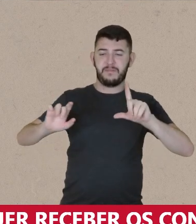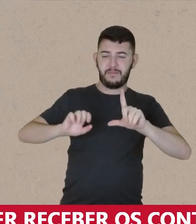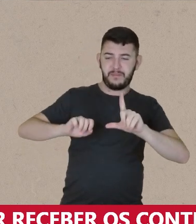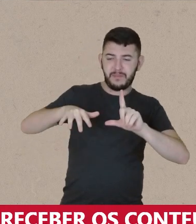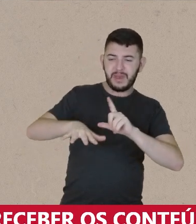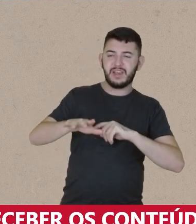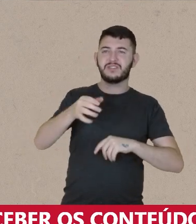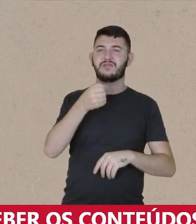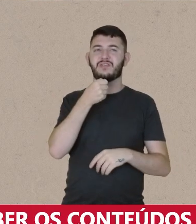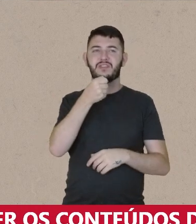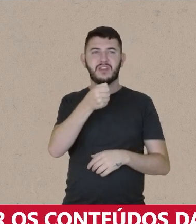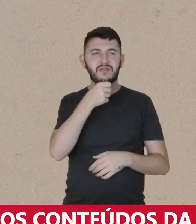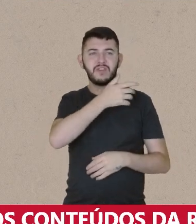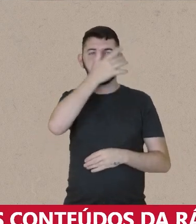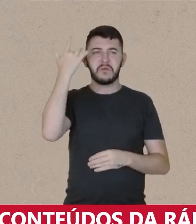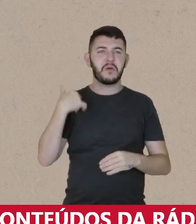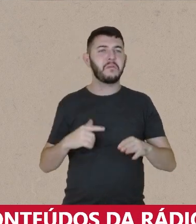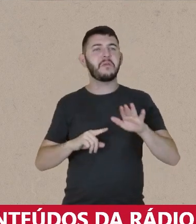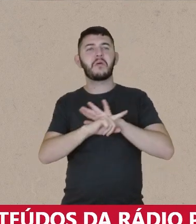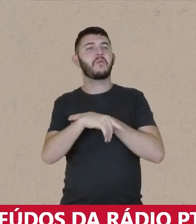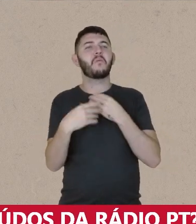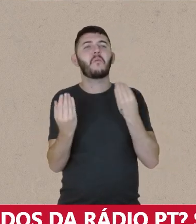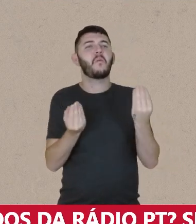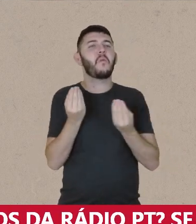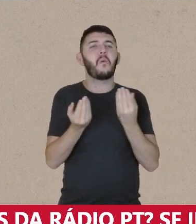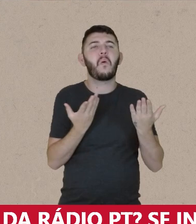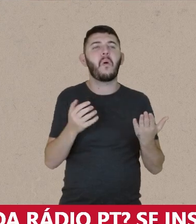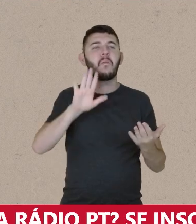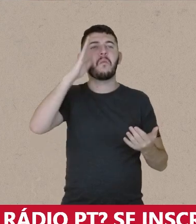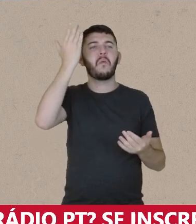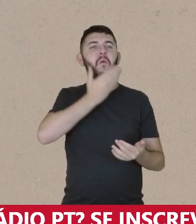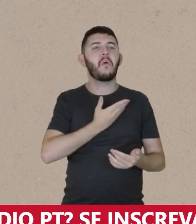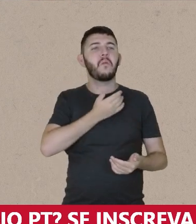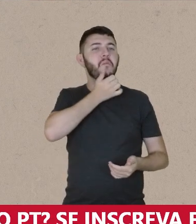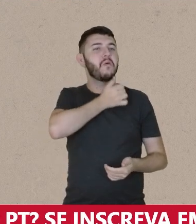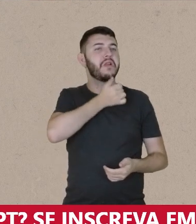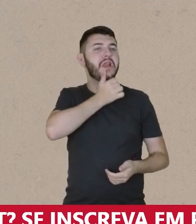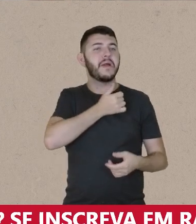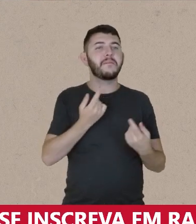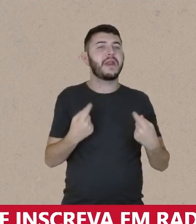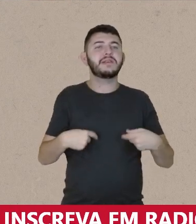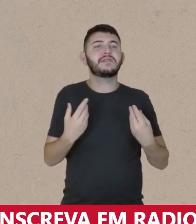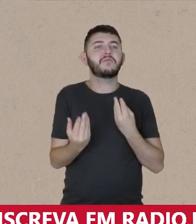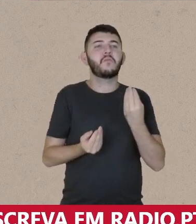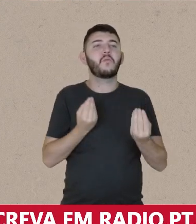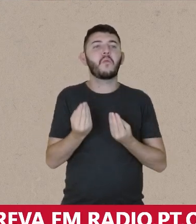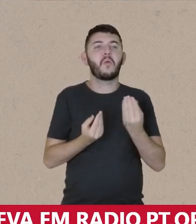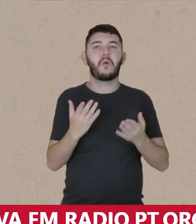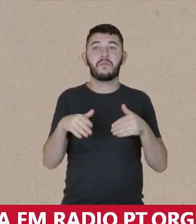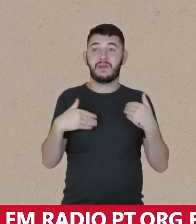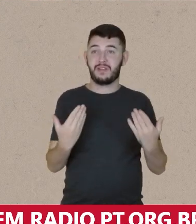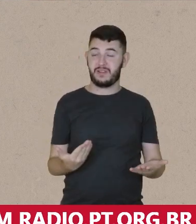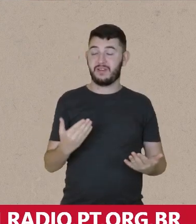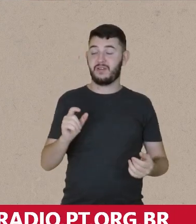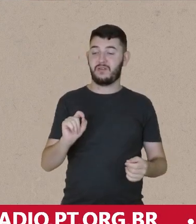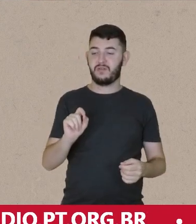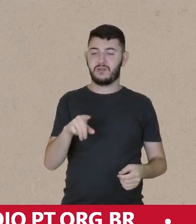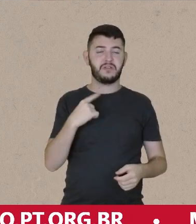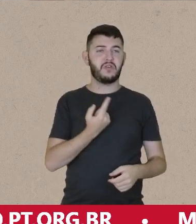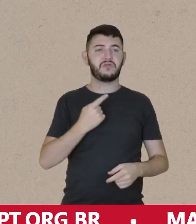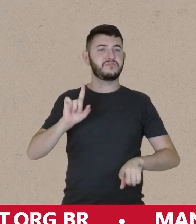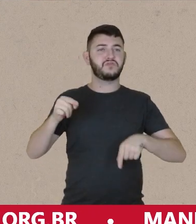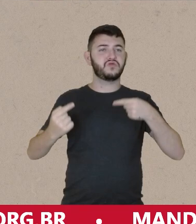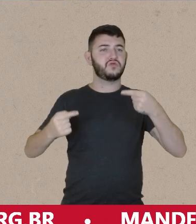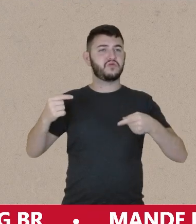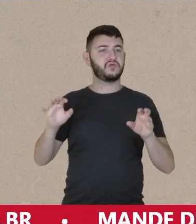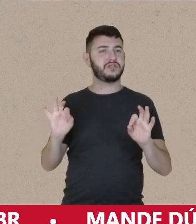algumas entrevistas que as pessoas perguntavam, sim, mas como é que vai comprovar que a mulher precisa e tal? Era algo que nunca se havia falado no